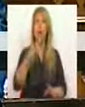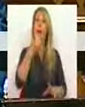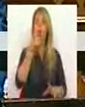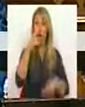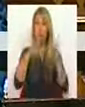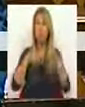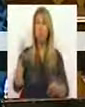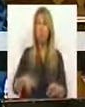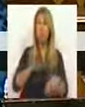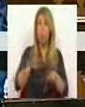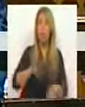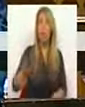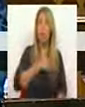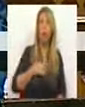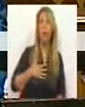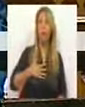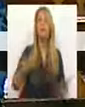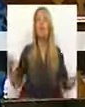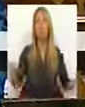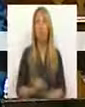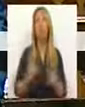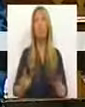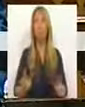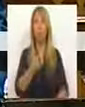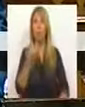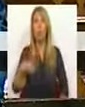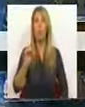de empresas, porque foi o PS que deixou as empresas em